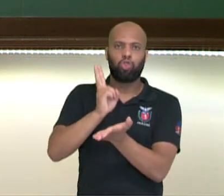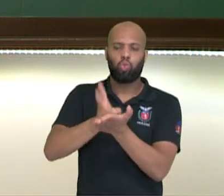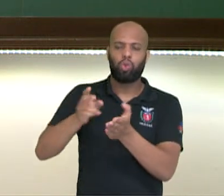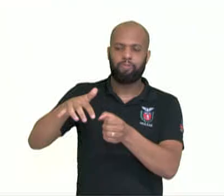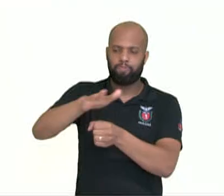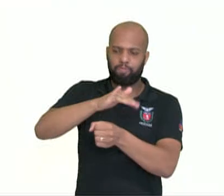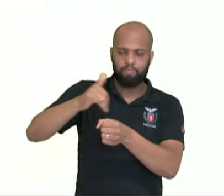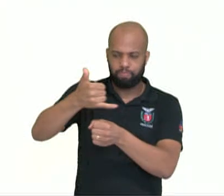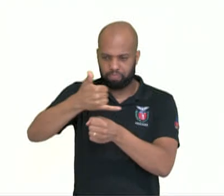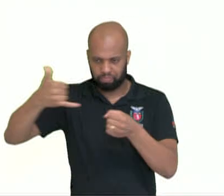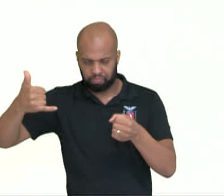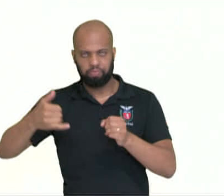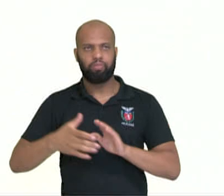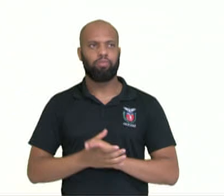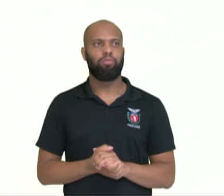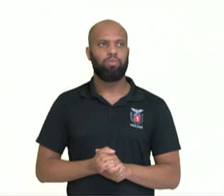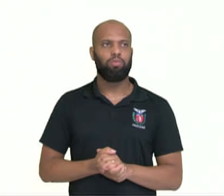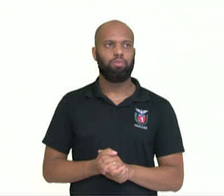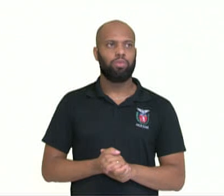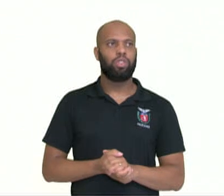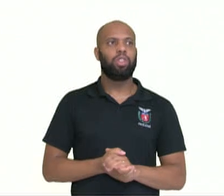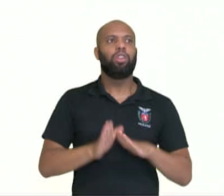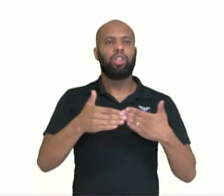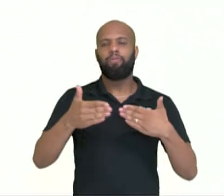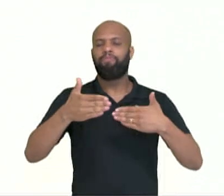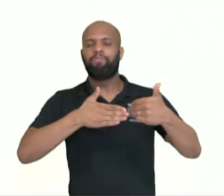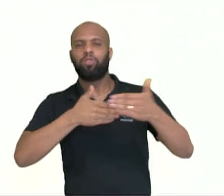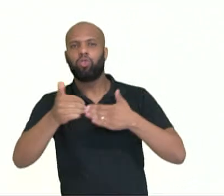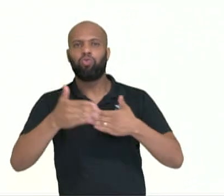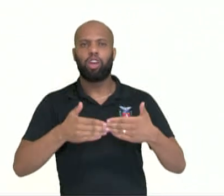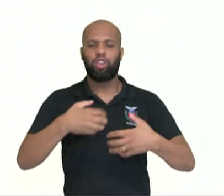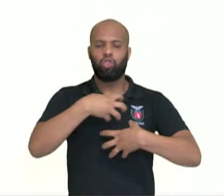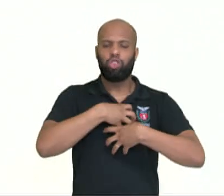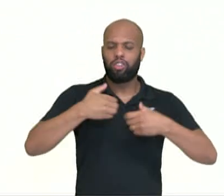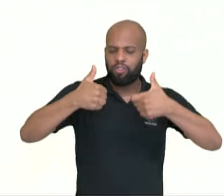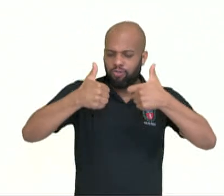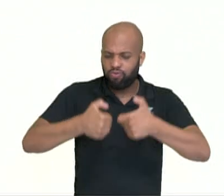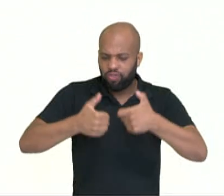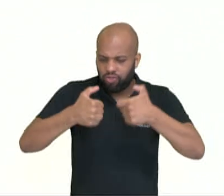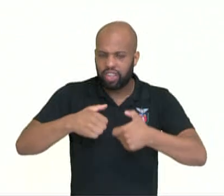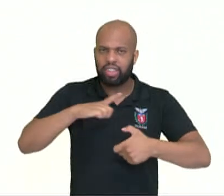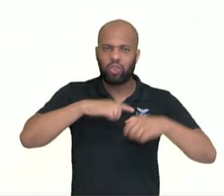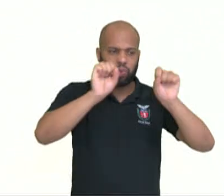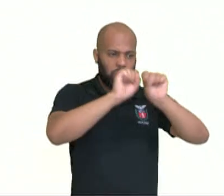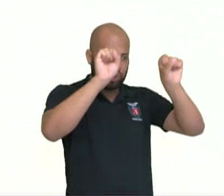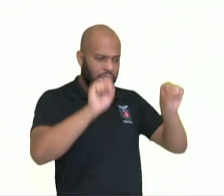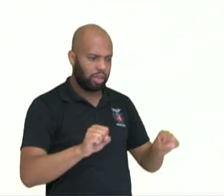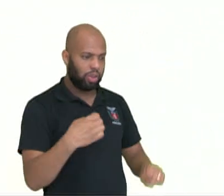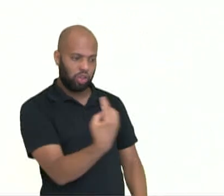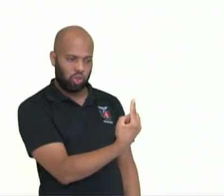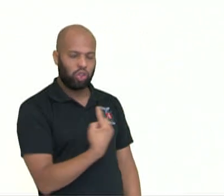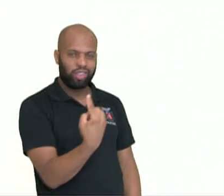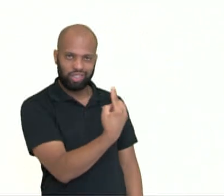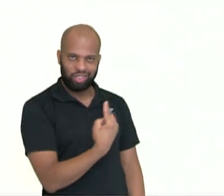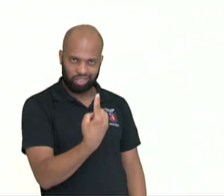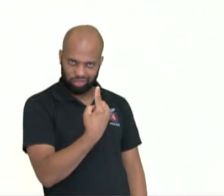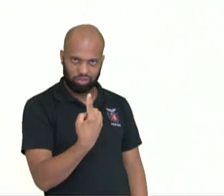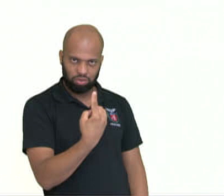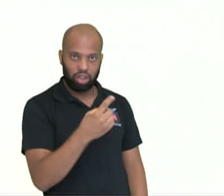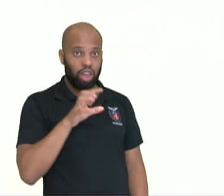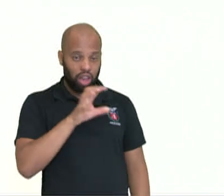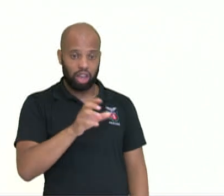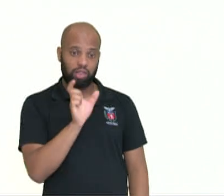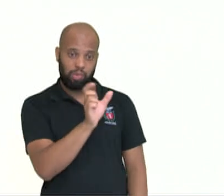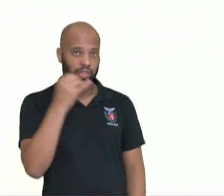ok? Então, olha só, seja qual for o processo físico que o sistema é isolado, então a palavra sistema isolado é muito